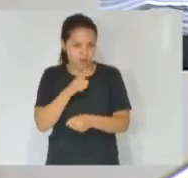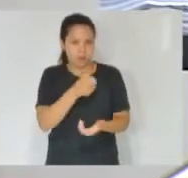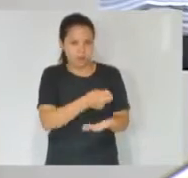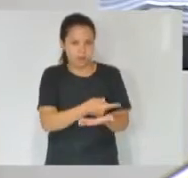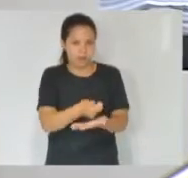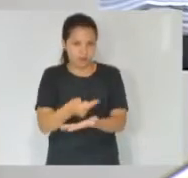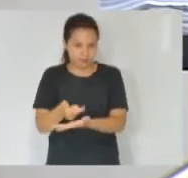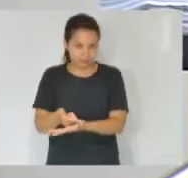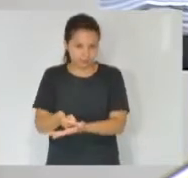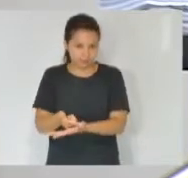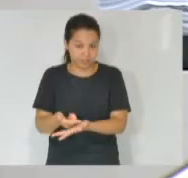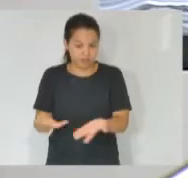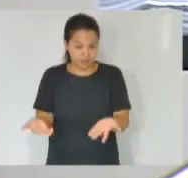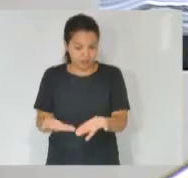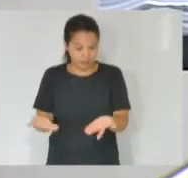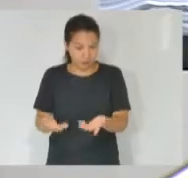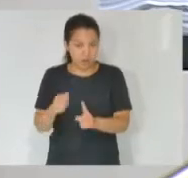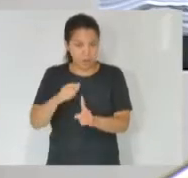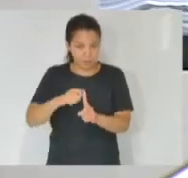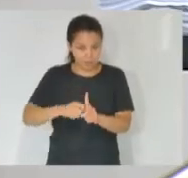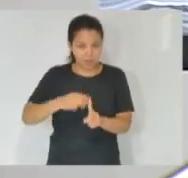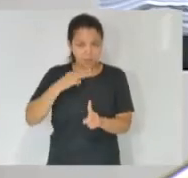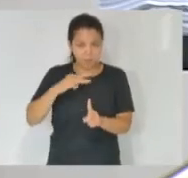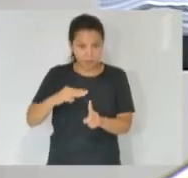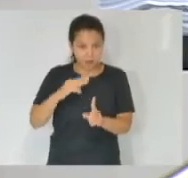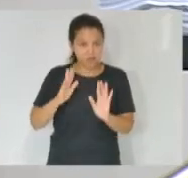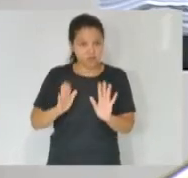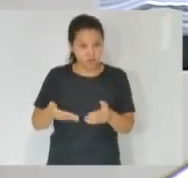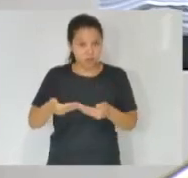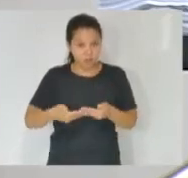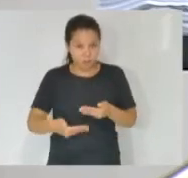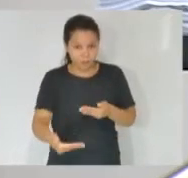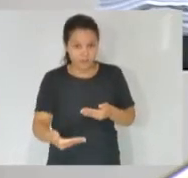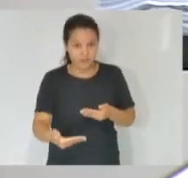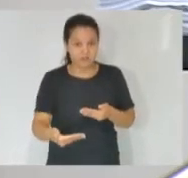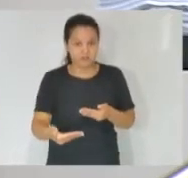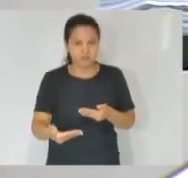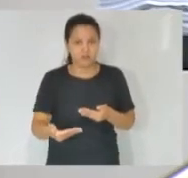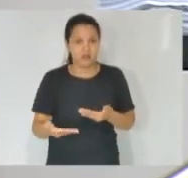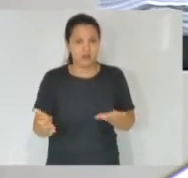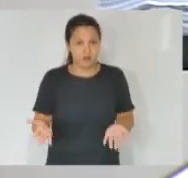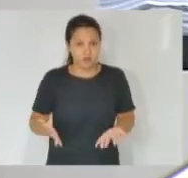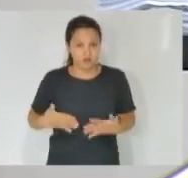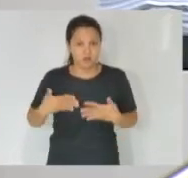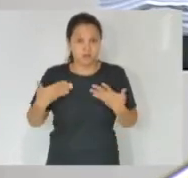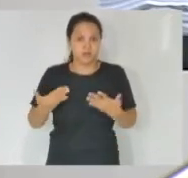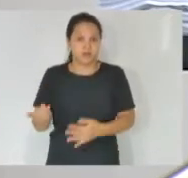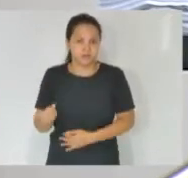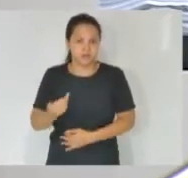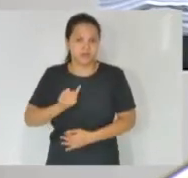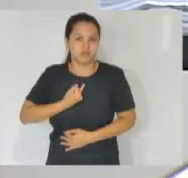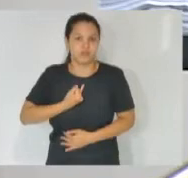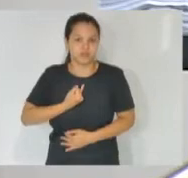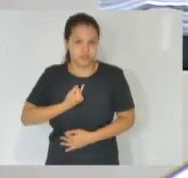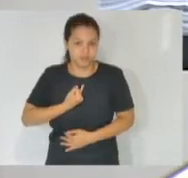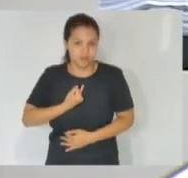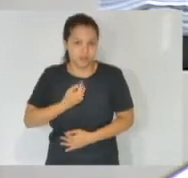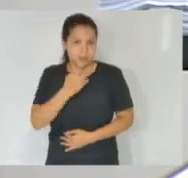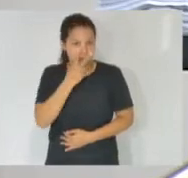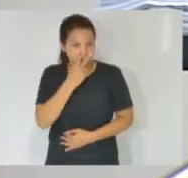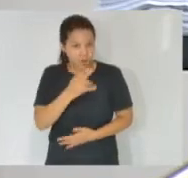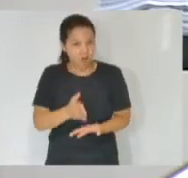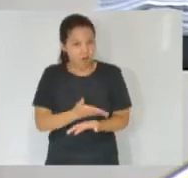Iniciamos o mês de março e, pela surpresa que nós recebemos a notícia, que parece que alguns